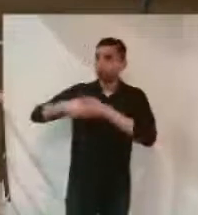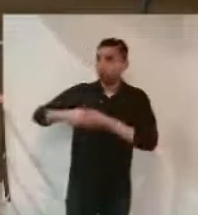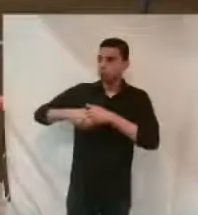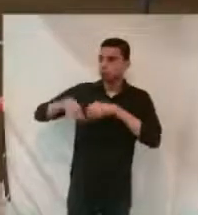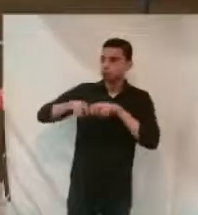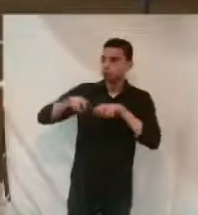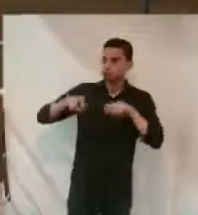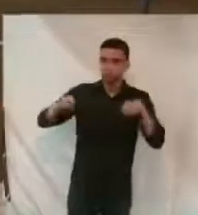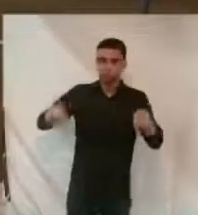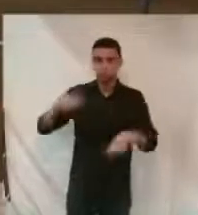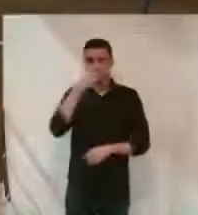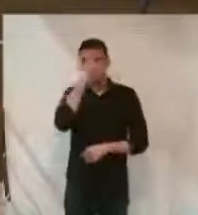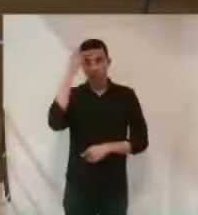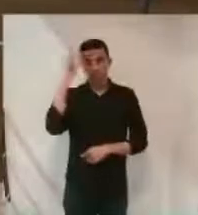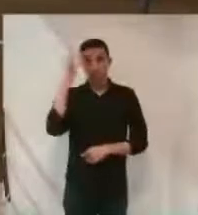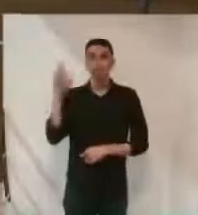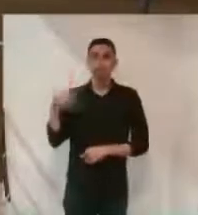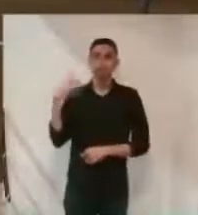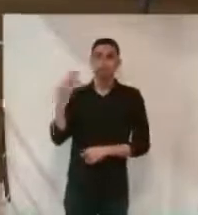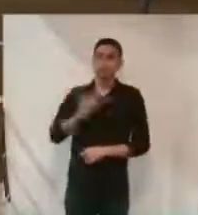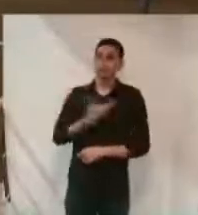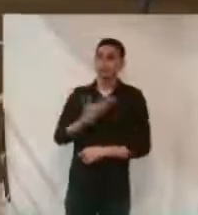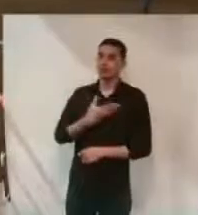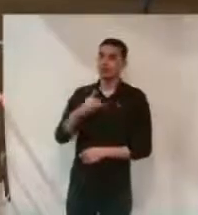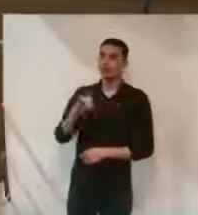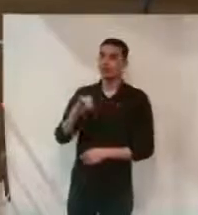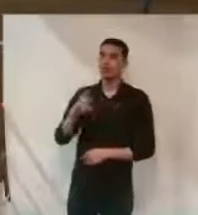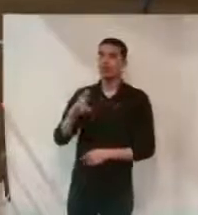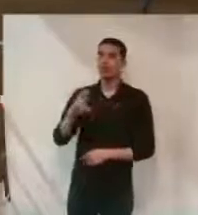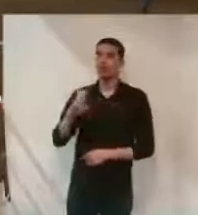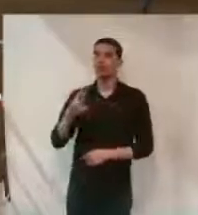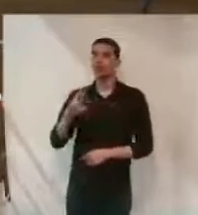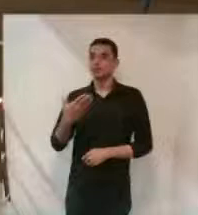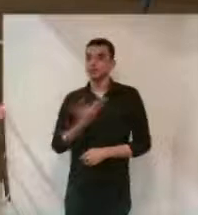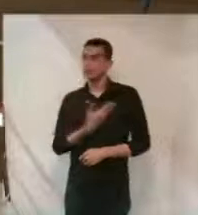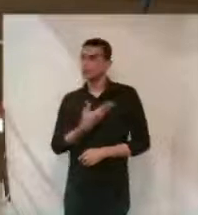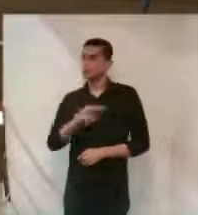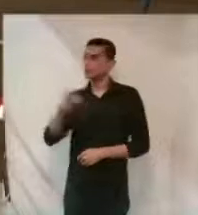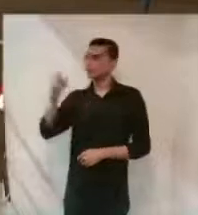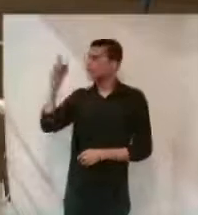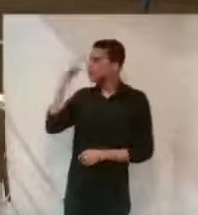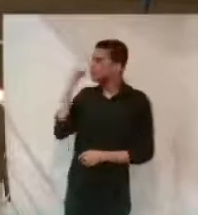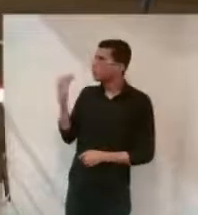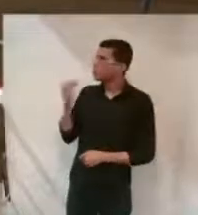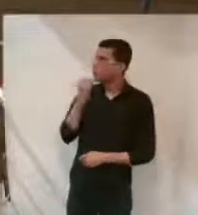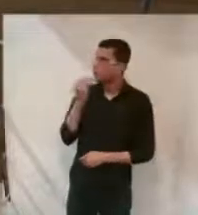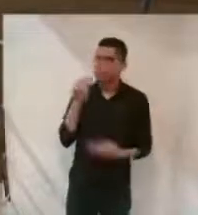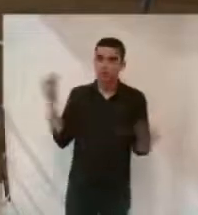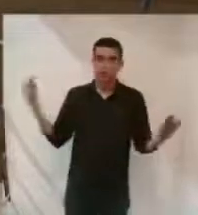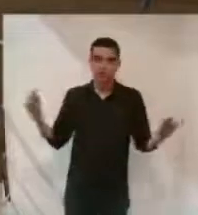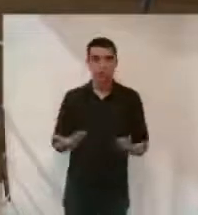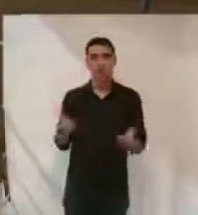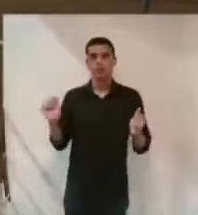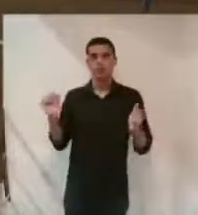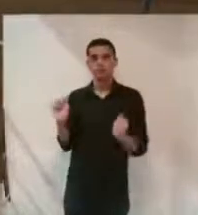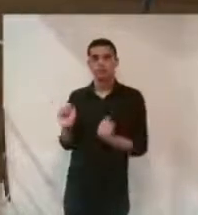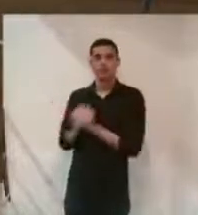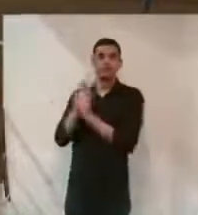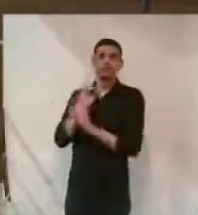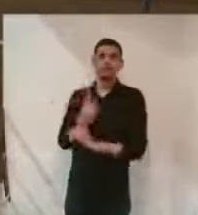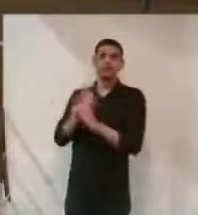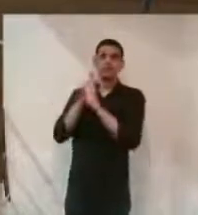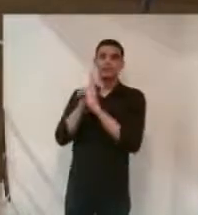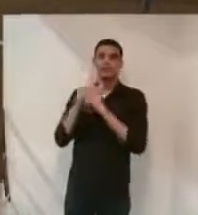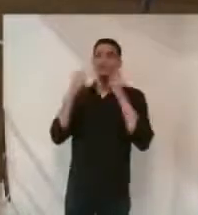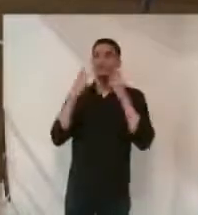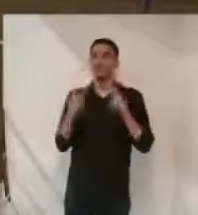Disseu, amigo de longas datas, de oportunidade de estarmos juntos na